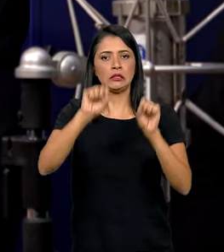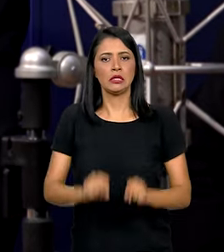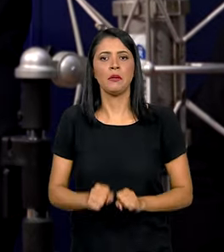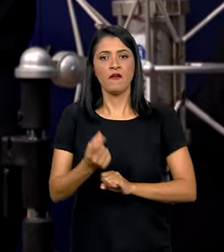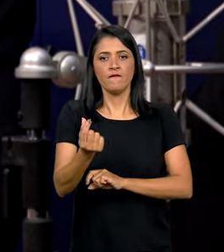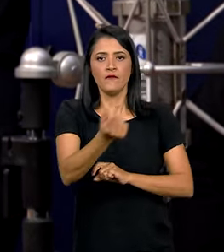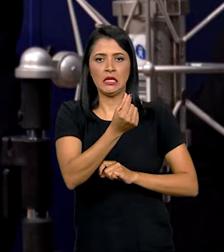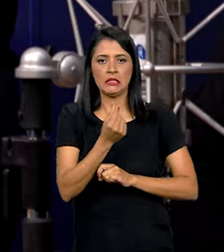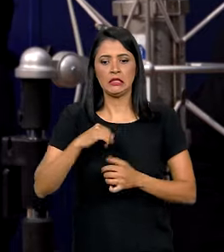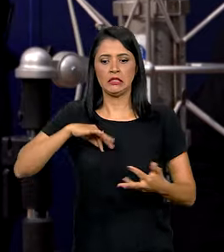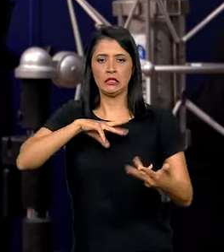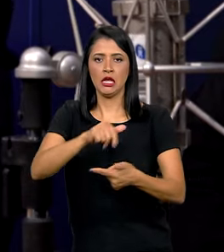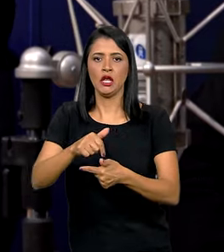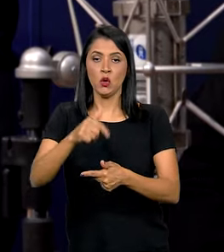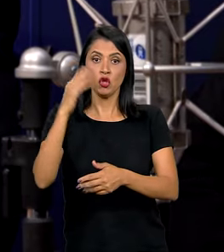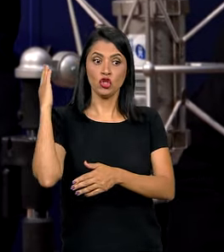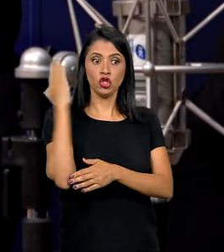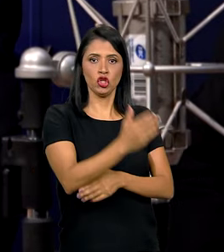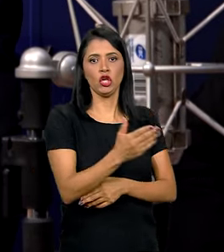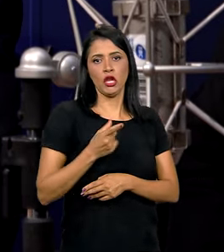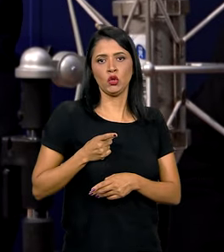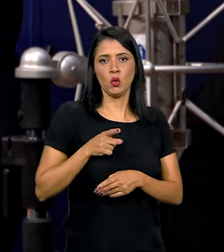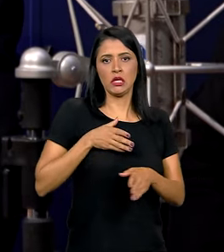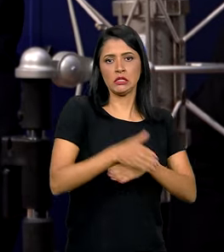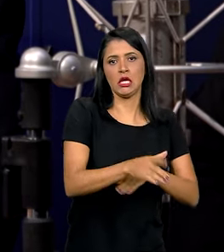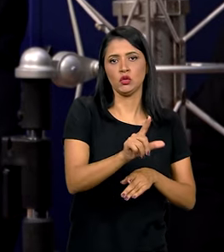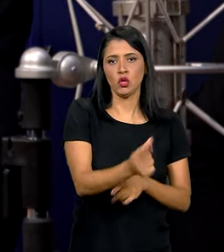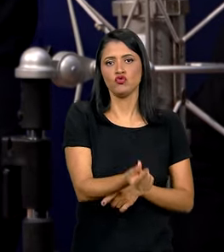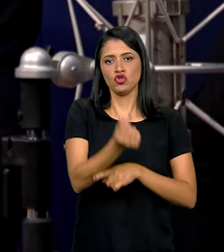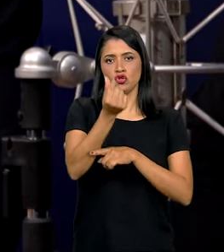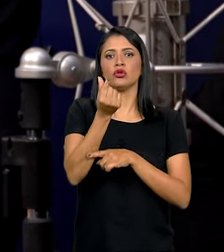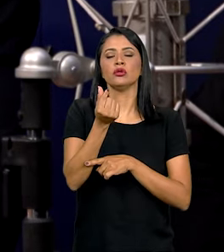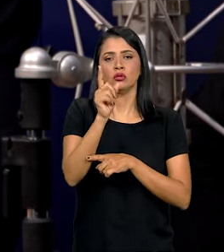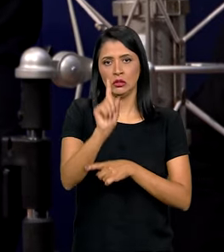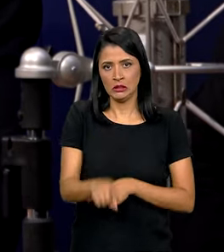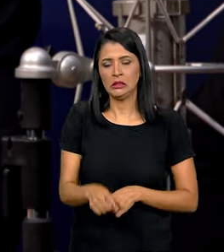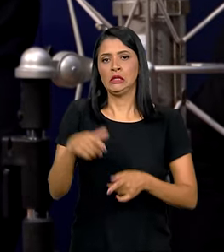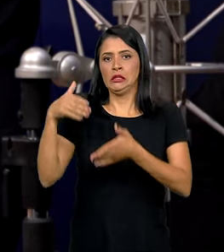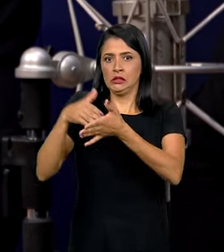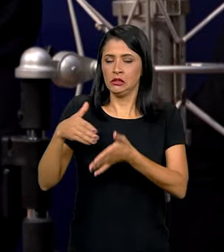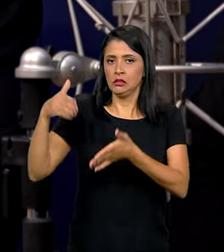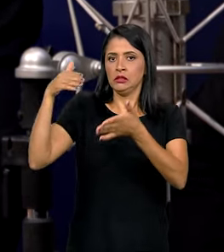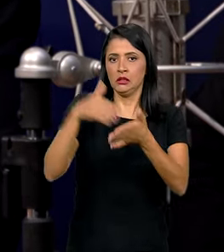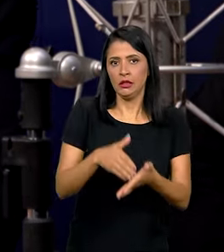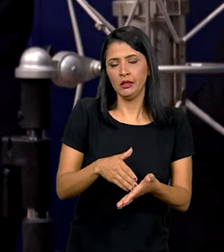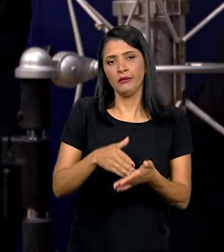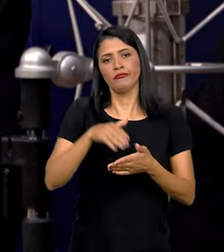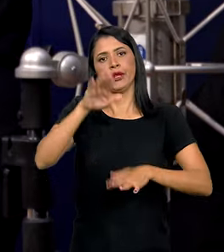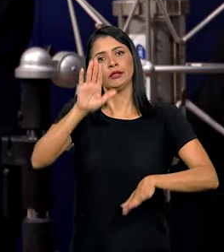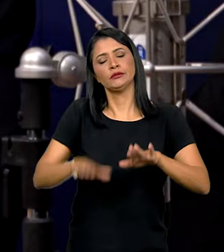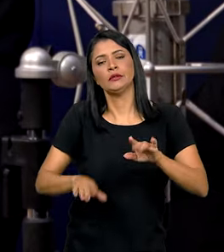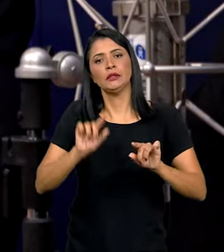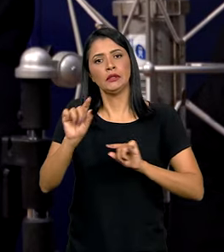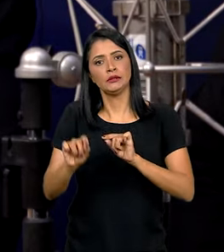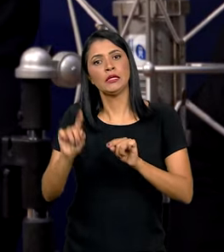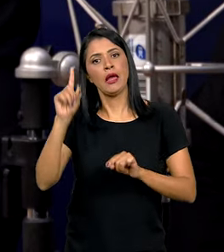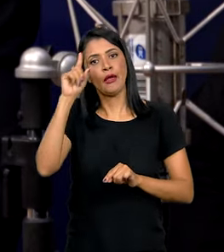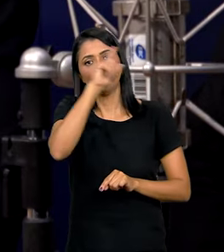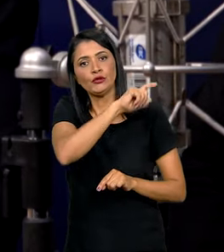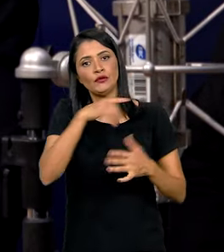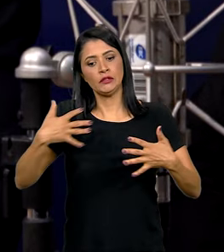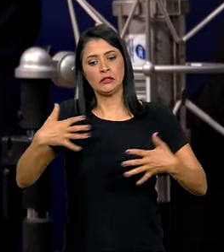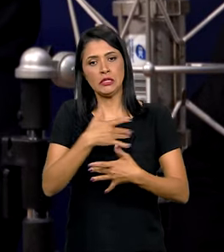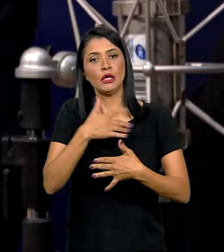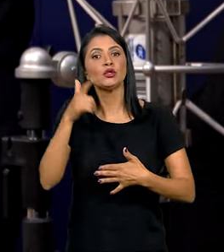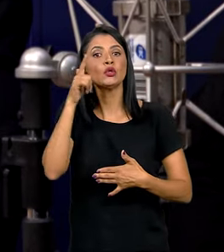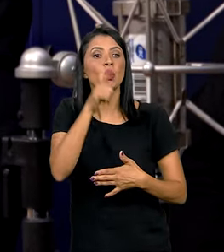internacional que é principalmente o acesso direto aos recursos a gente tem essa Grande Barreira que por muitas vezes é muito difícil